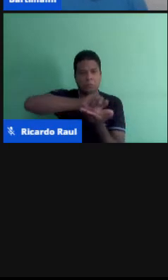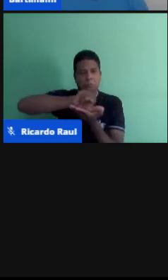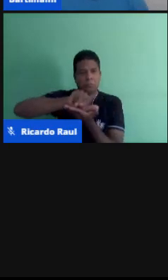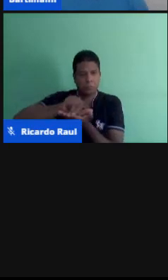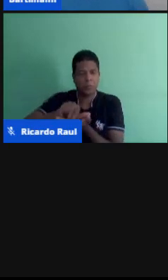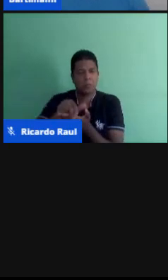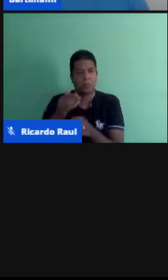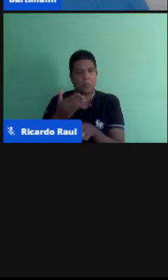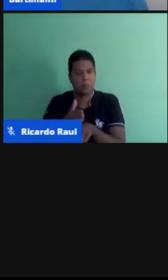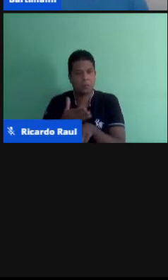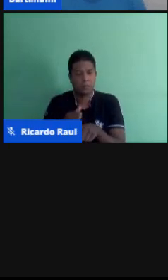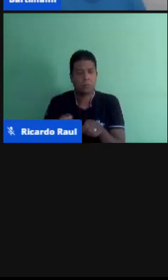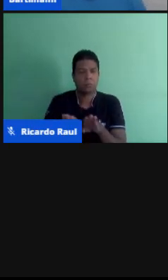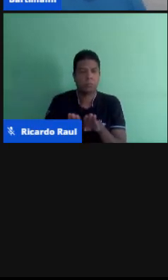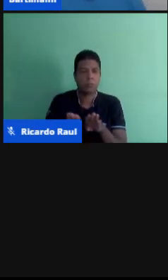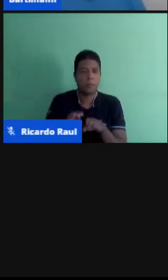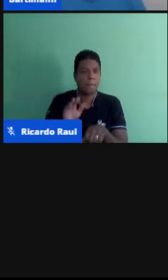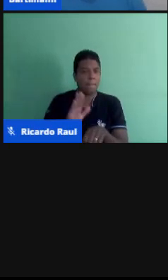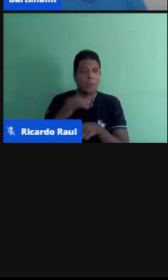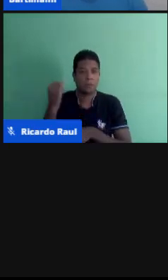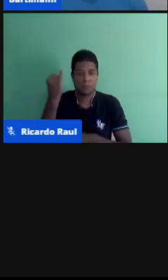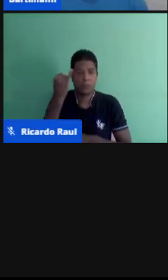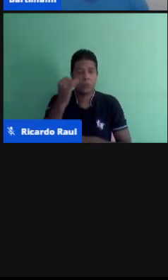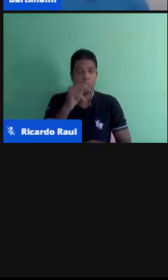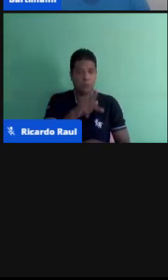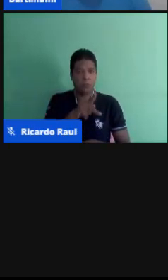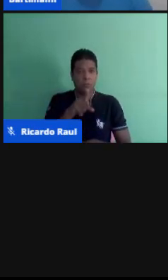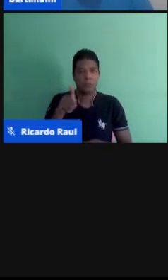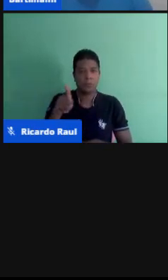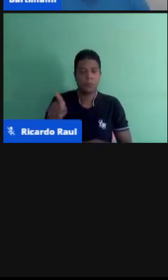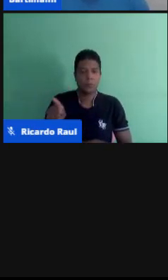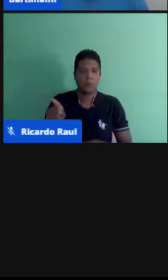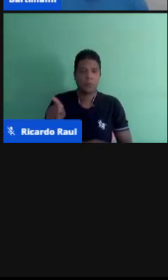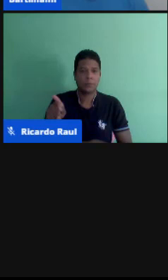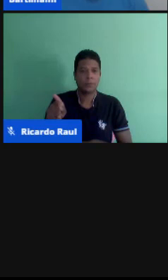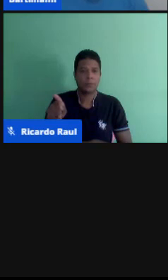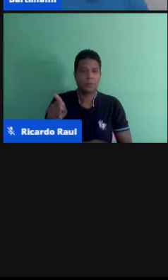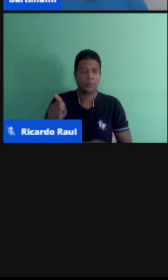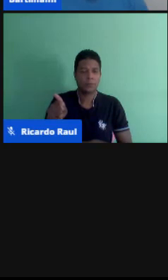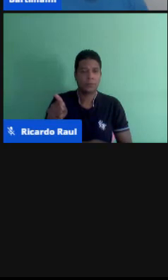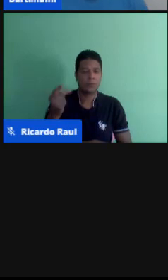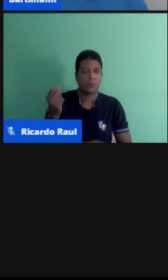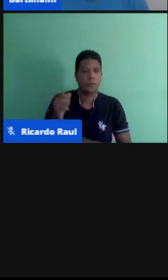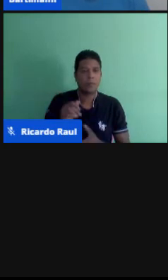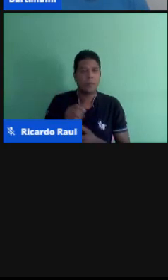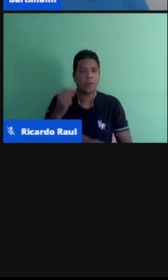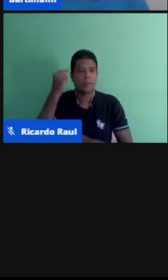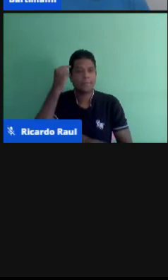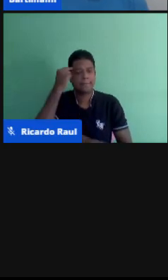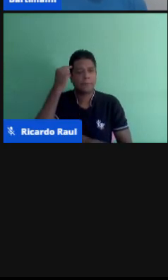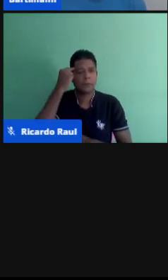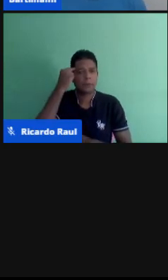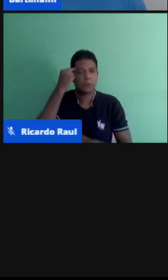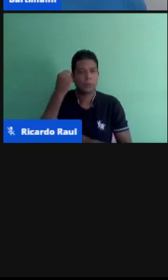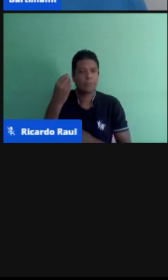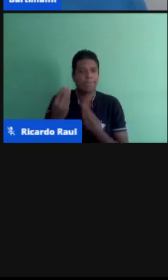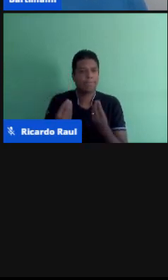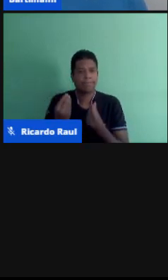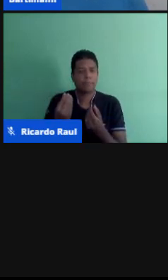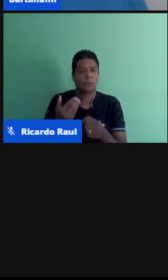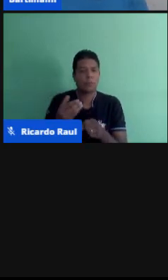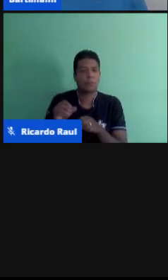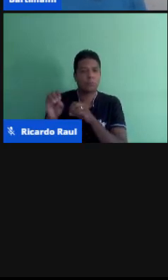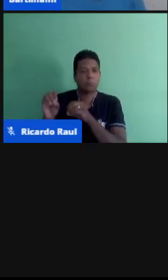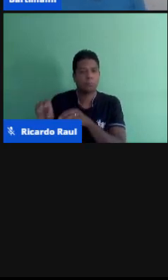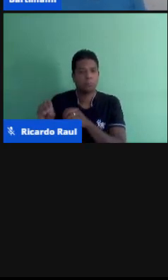dimensão prática. Acho que o mais importante para nós, professores, enquanto pensando a ideia do didático, como você